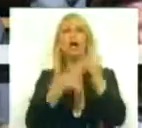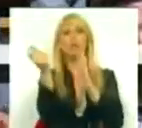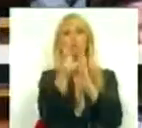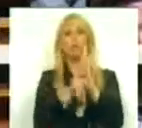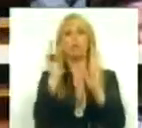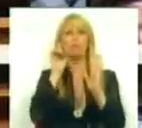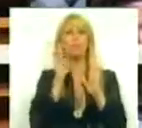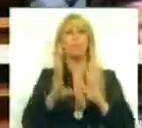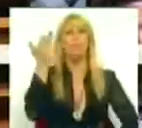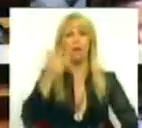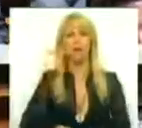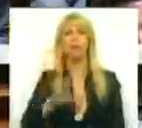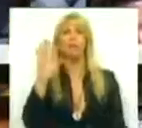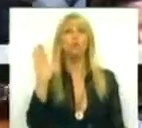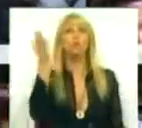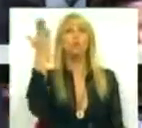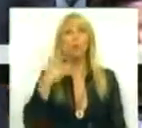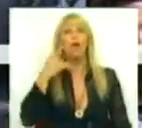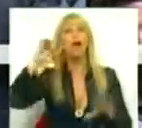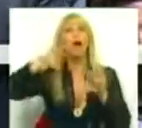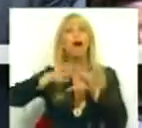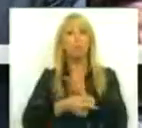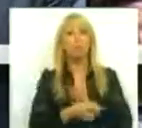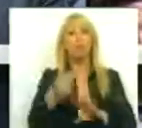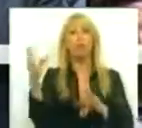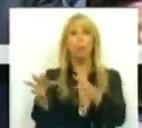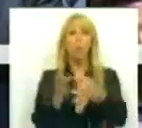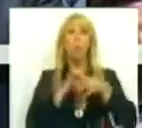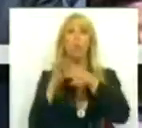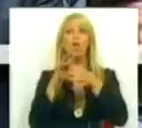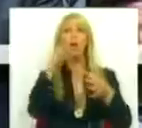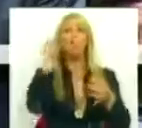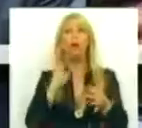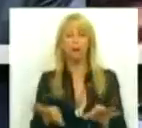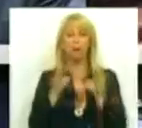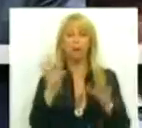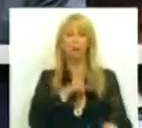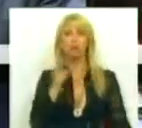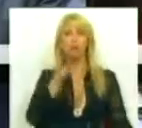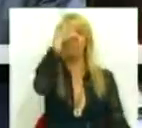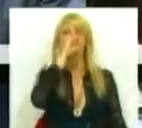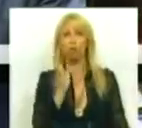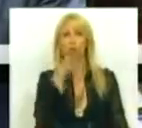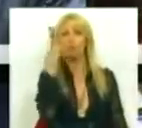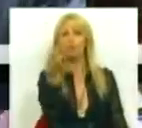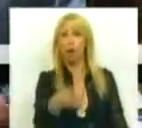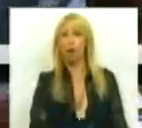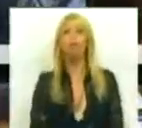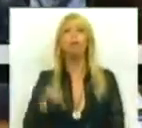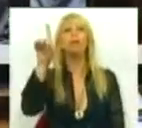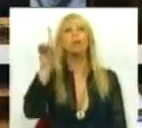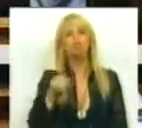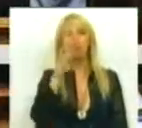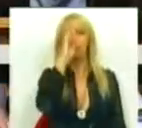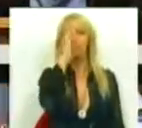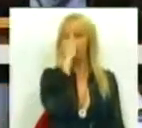mais importantes. Em primeiro lugar, o aprofundamento da União Bancária, como o Sr. Primeiro-Ministro já aqui referiu, mas também o